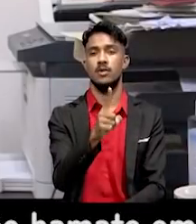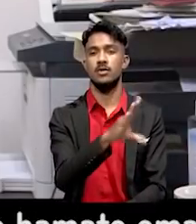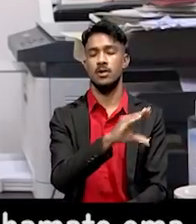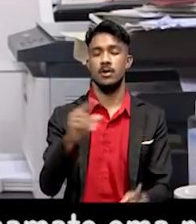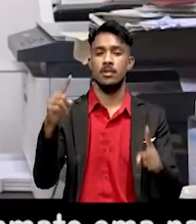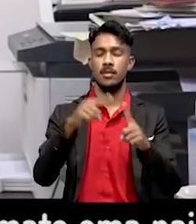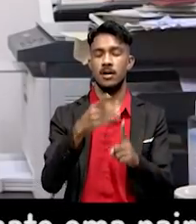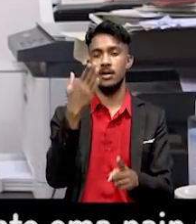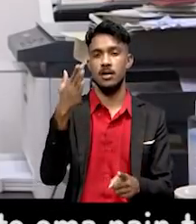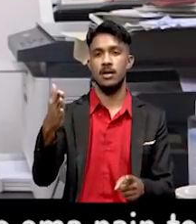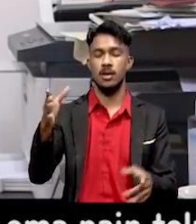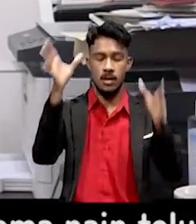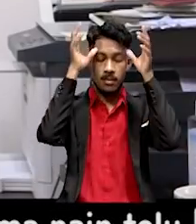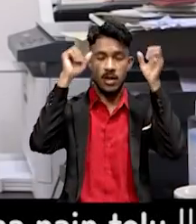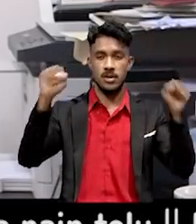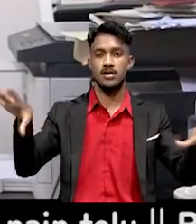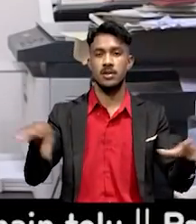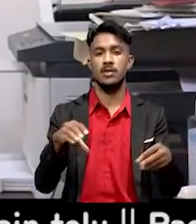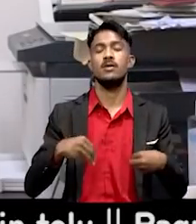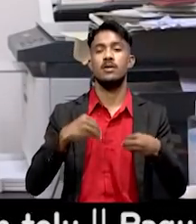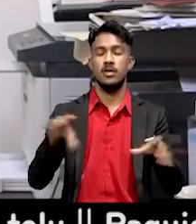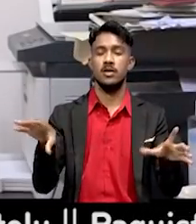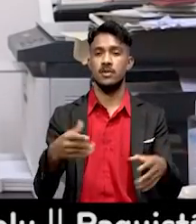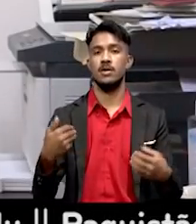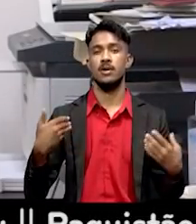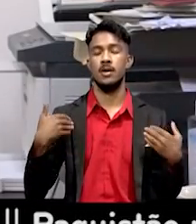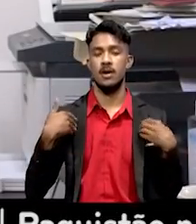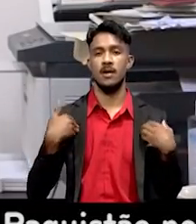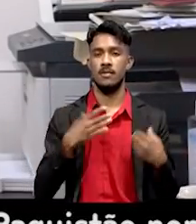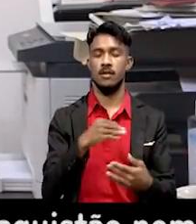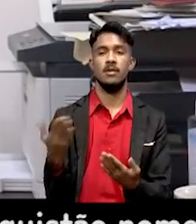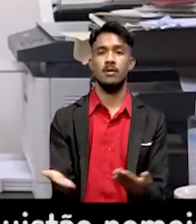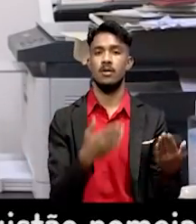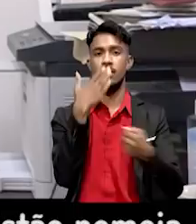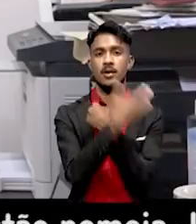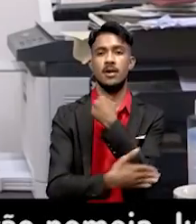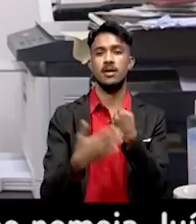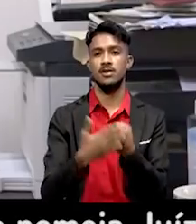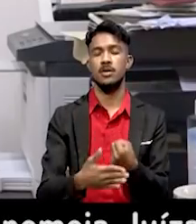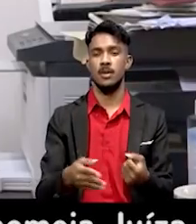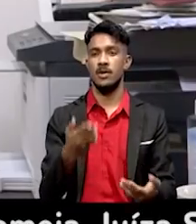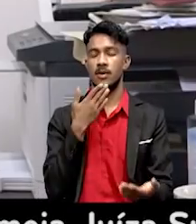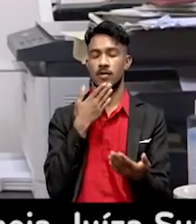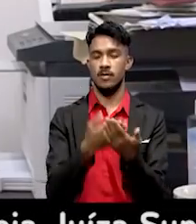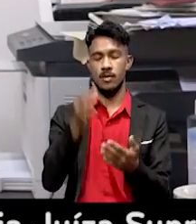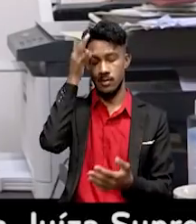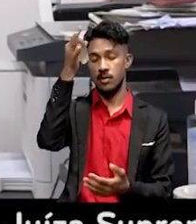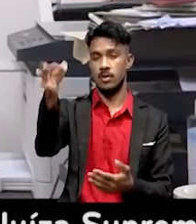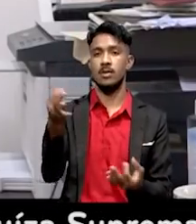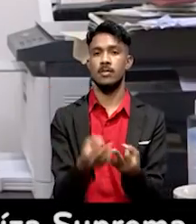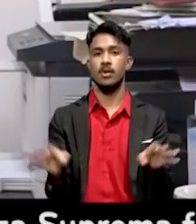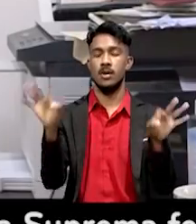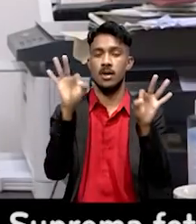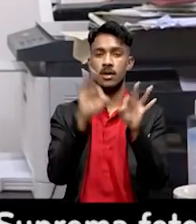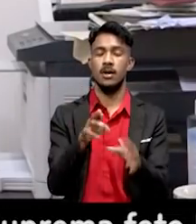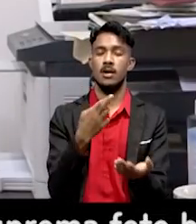ninia mandato presidencial ho visão ne vene ia atlor na sa ne ba ia futuro ida dia importante li ato resiste ne